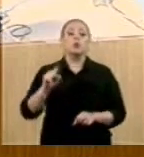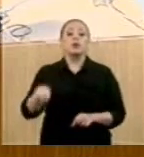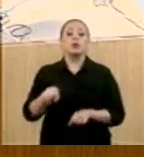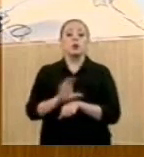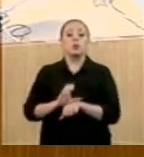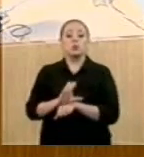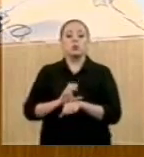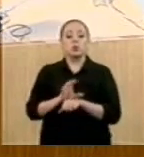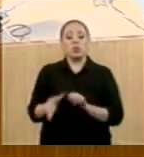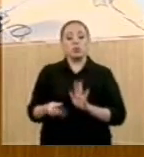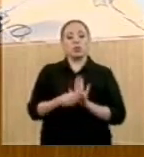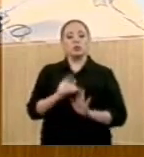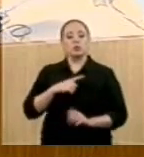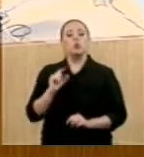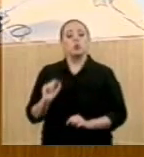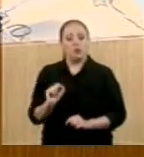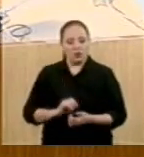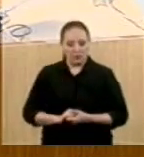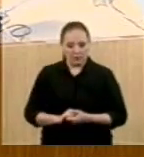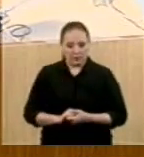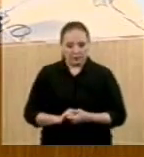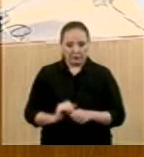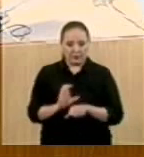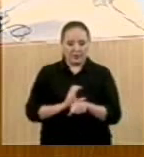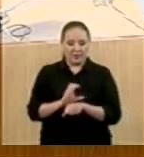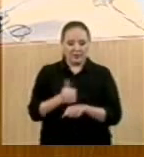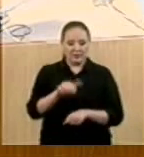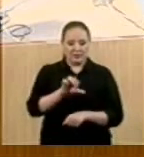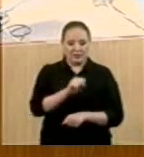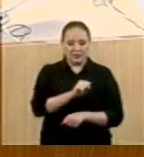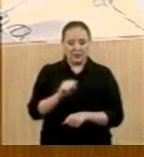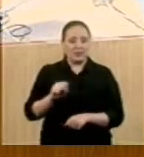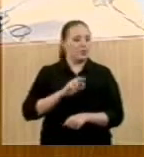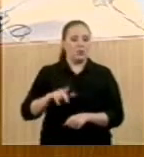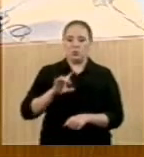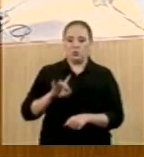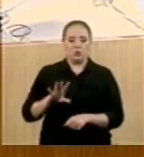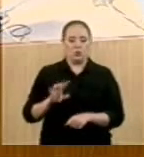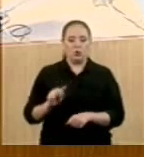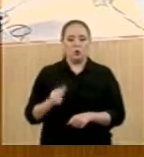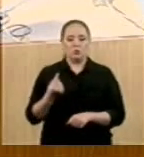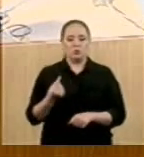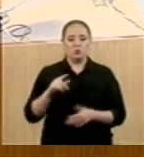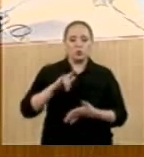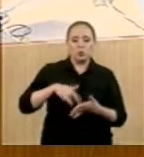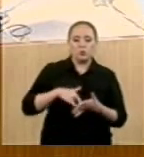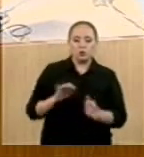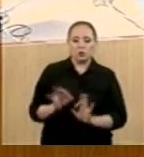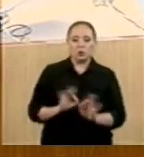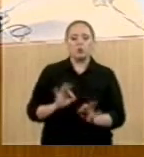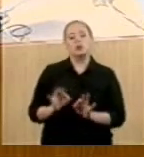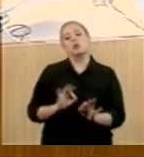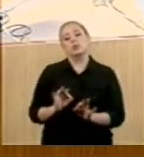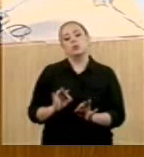Constituição constitui. E a Constituição de 88, não mais, portanto, como mero documento organizador do poder